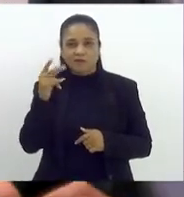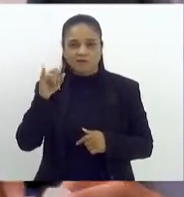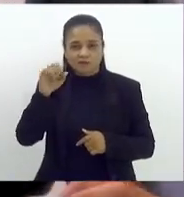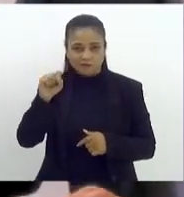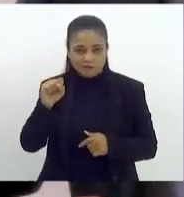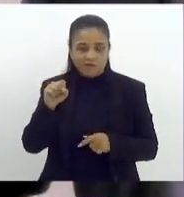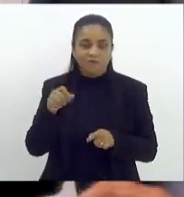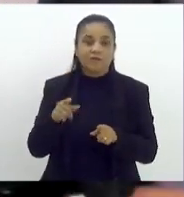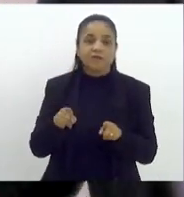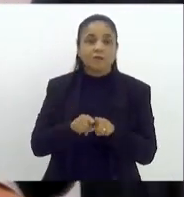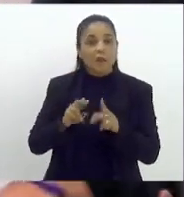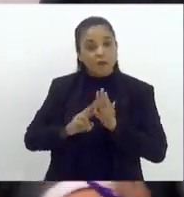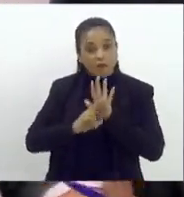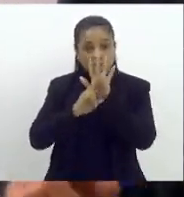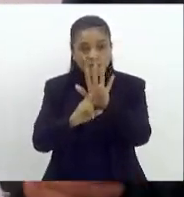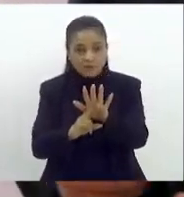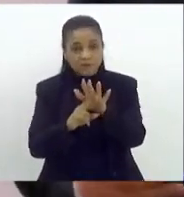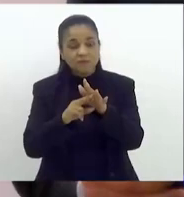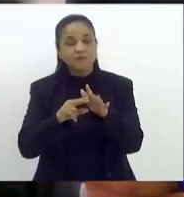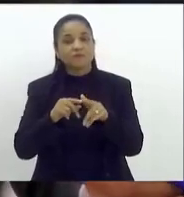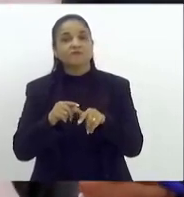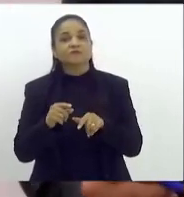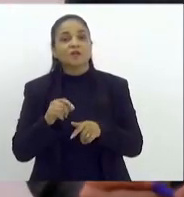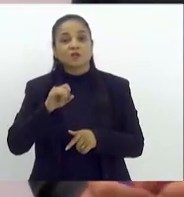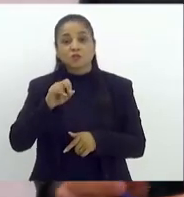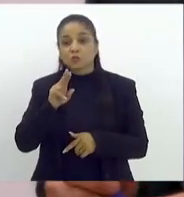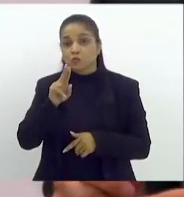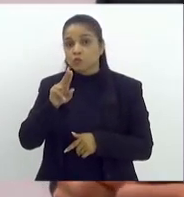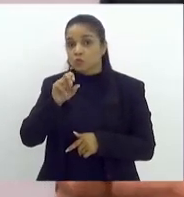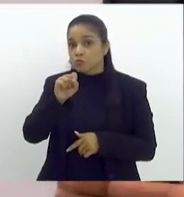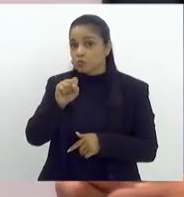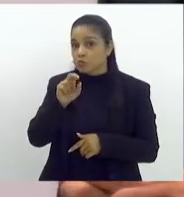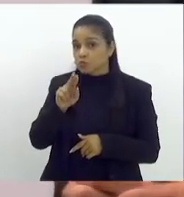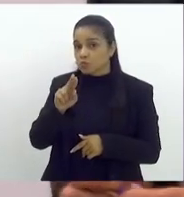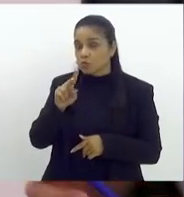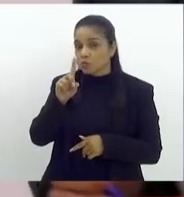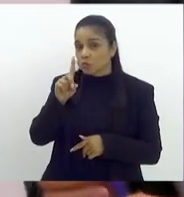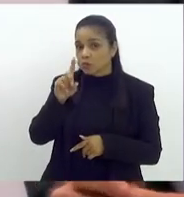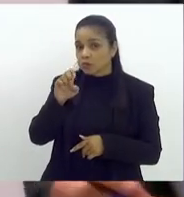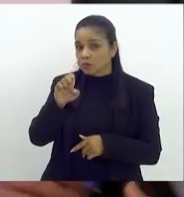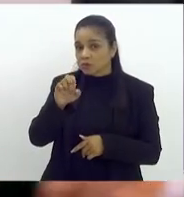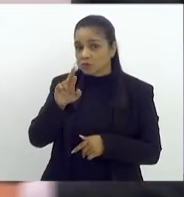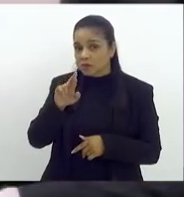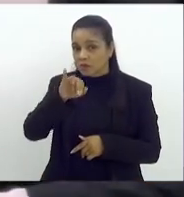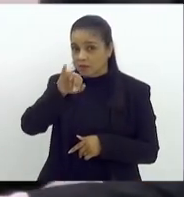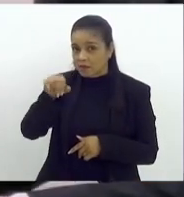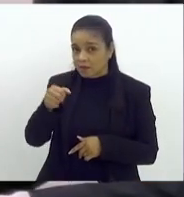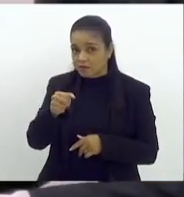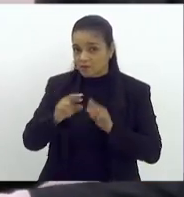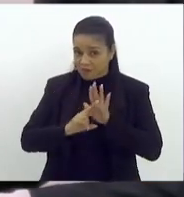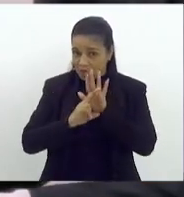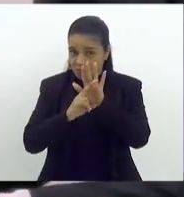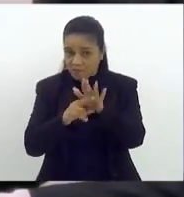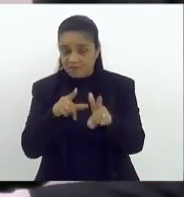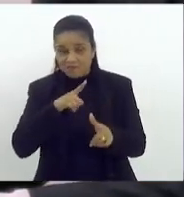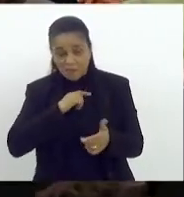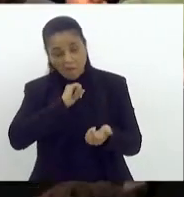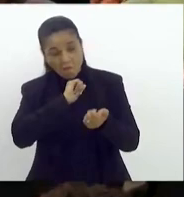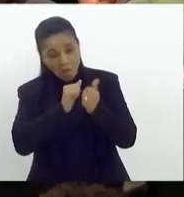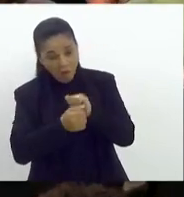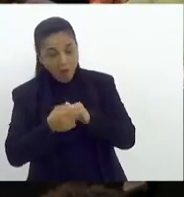tá também aqui o representante da Sudeste Sudeste tá na casa também pensando que hip hop é